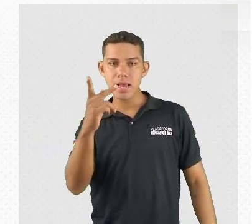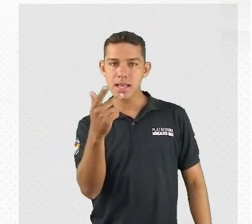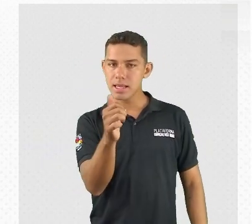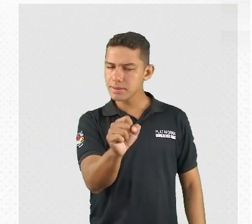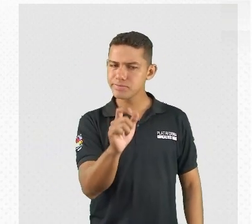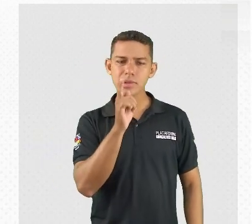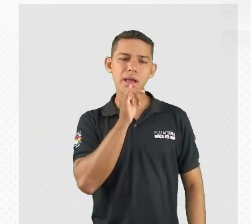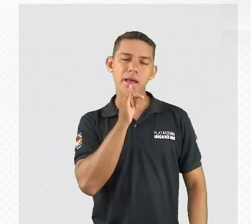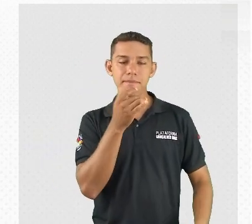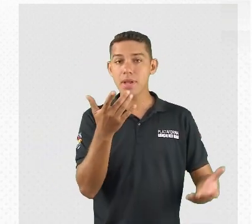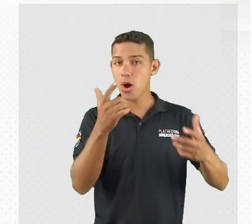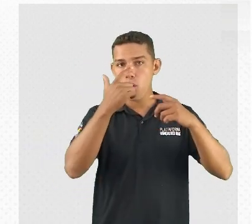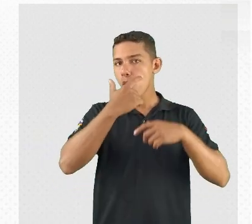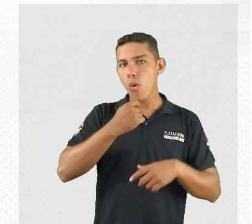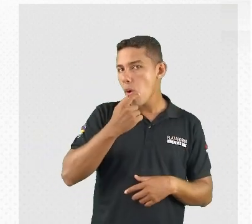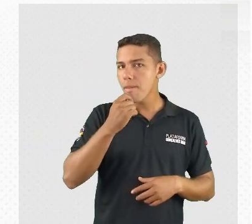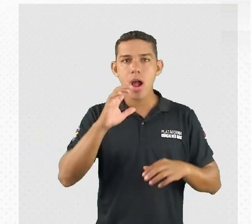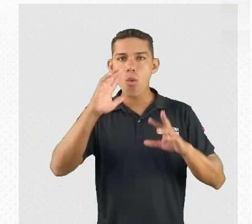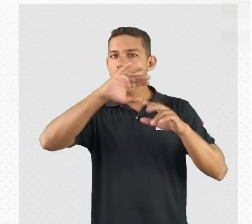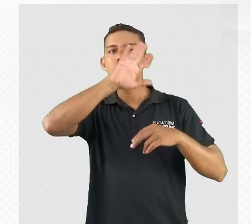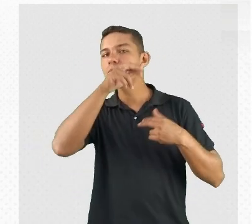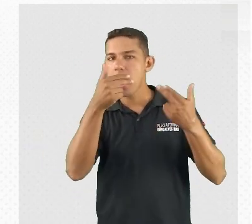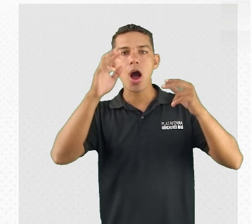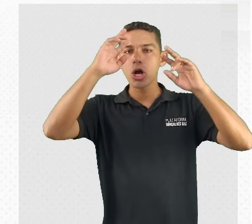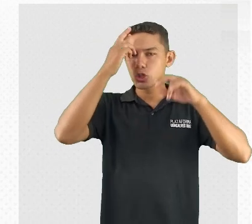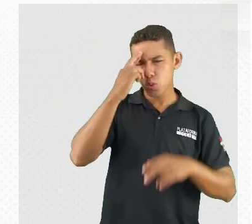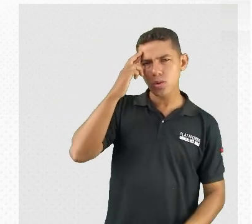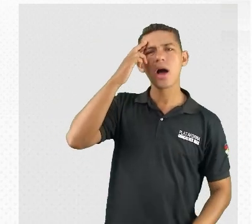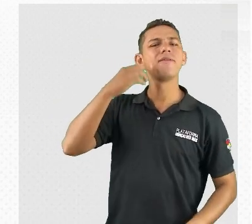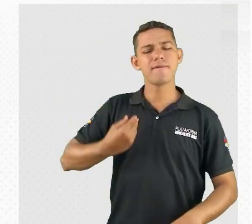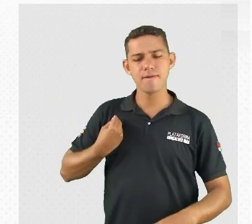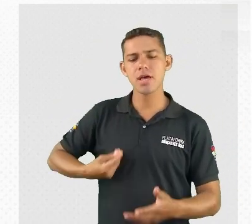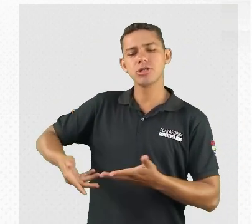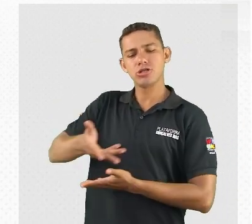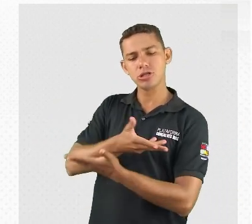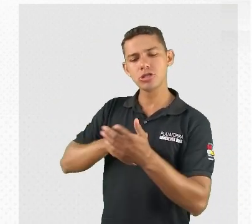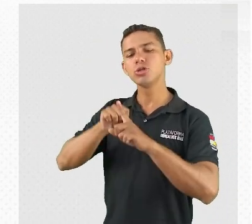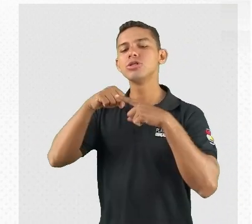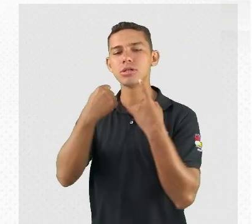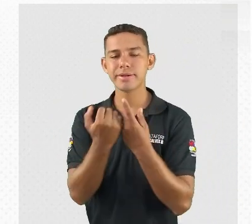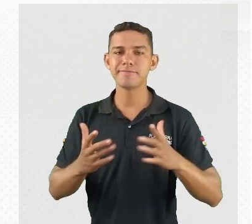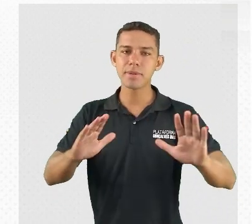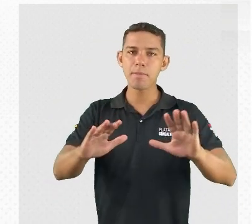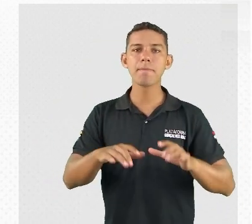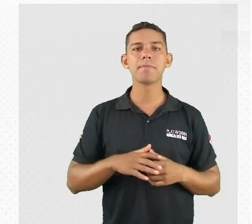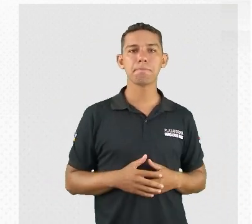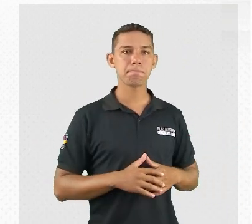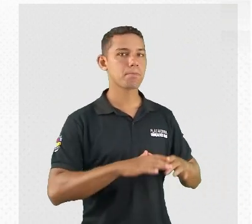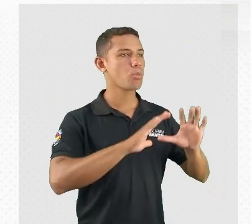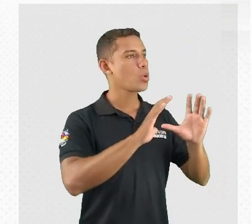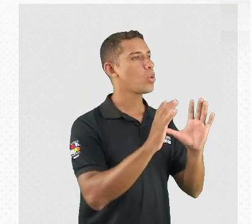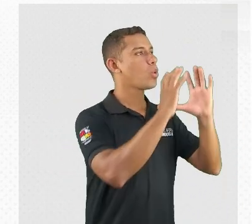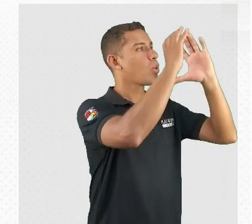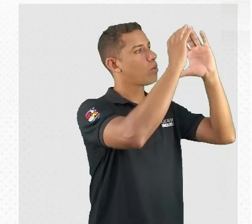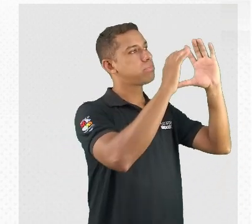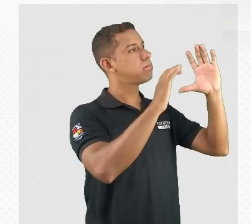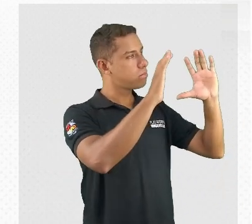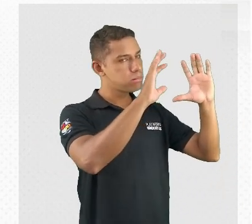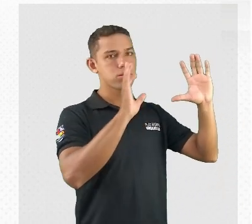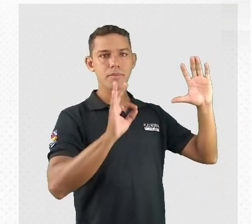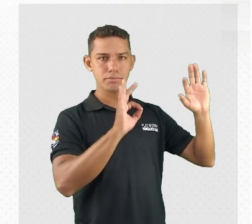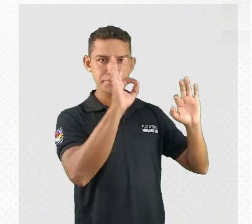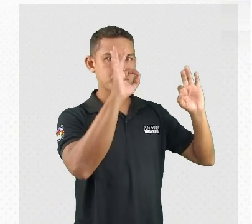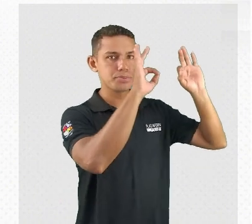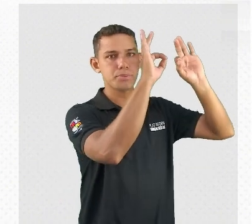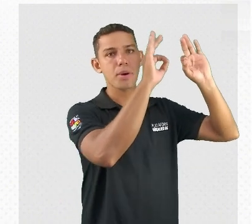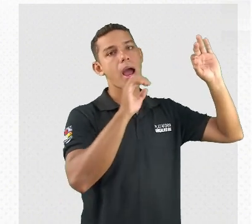diz, o homem é um animal racional porque ele tende a viver em sociedade. Aí a gente pensa, por exemplo, numa comunidade de abelhas, né? Elas estão vivendo ali em sociedade,